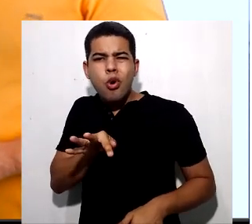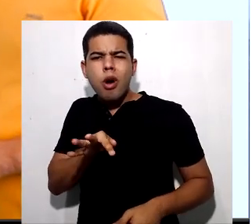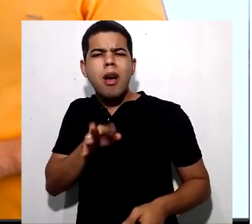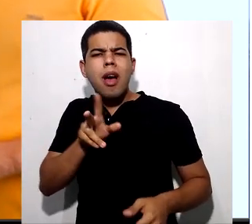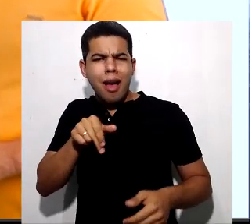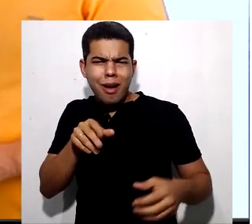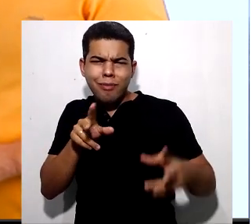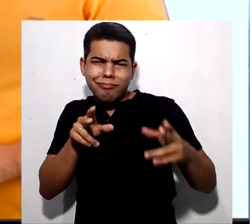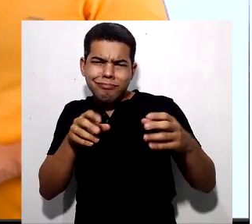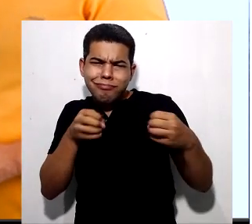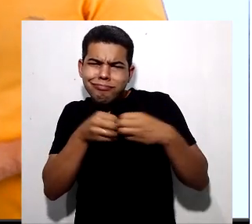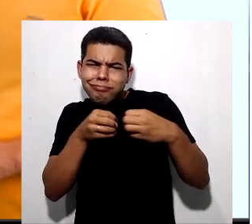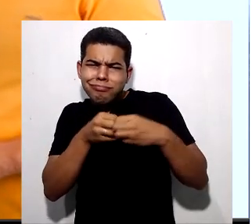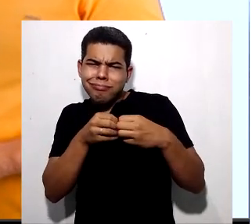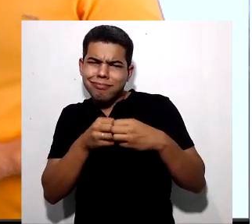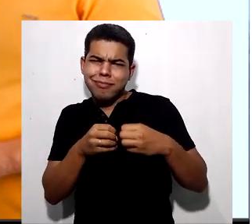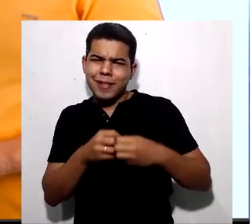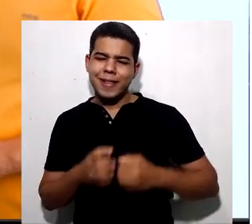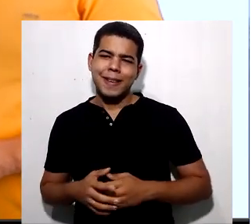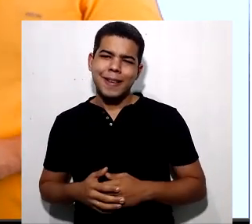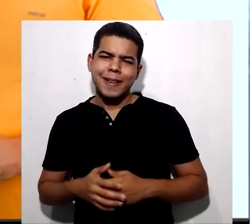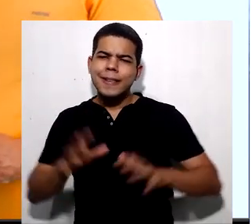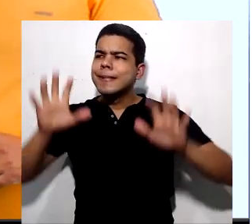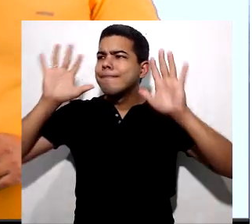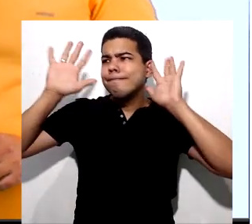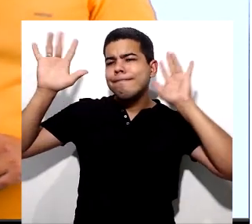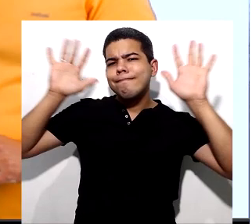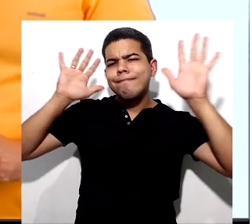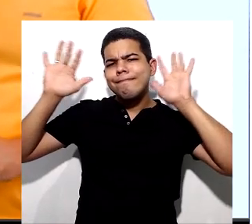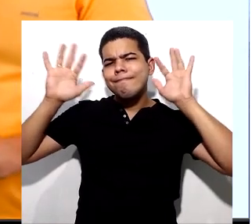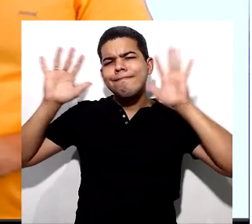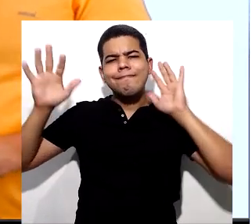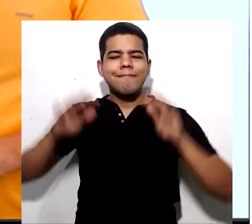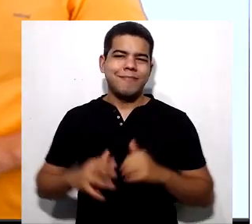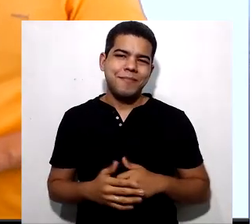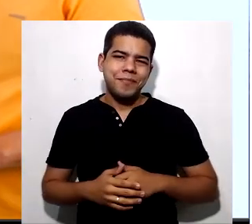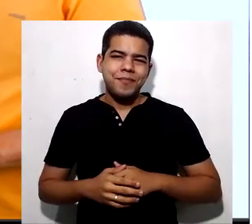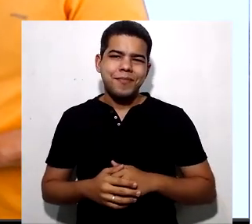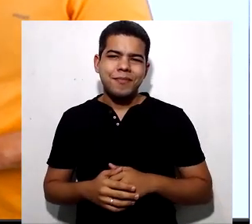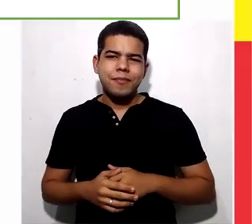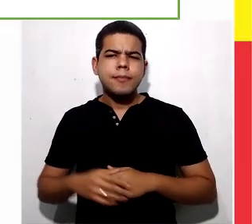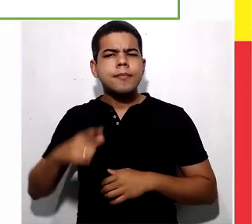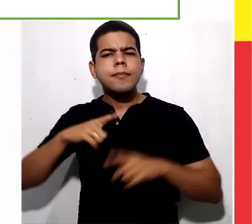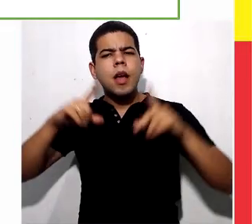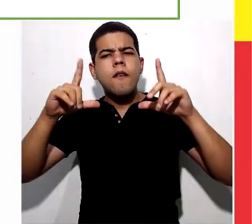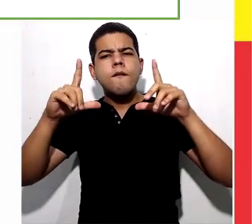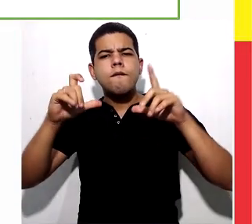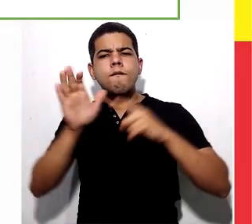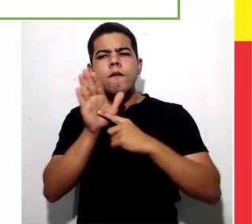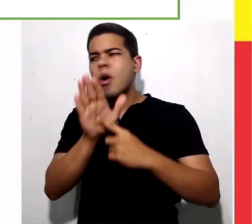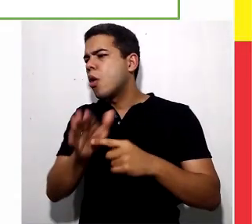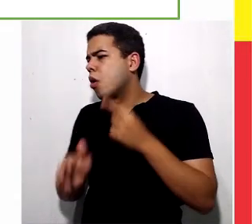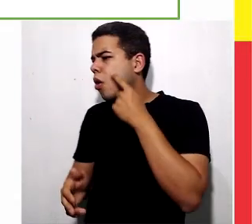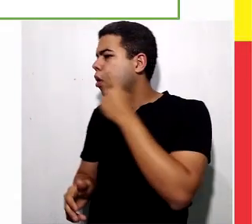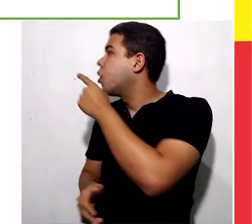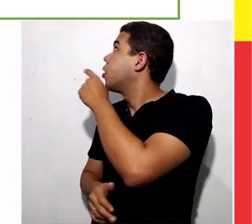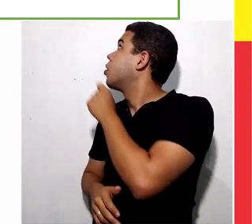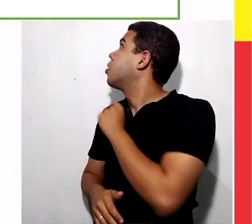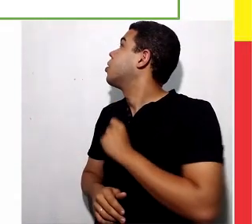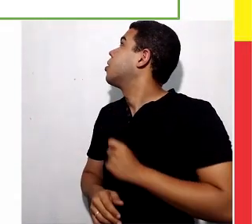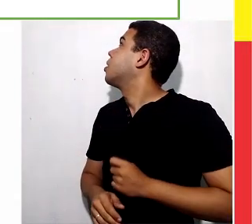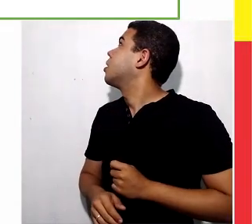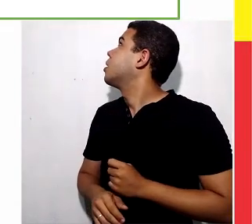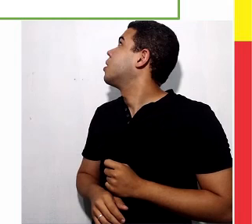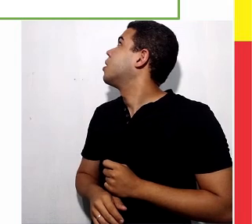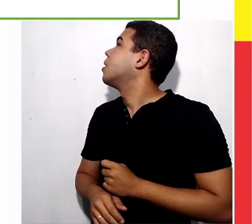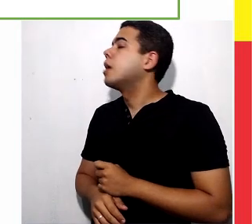muito próximo na obra dela, das reflexões sobre o estar no mundo. Nós temos aqui uma foto interessante, não é? É muito